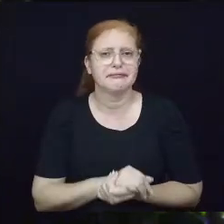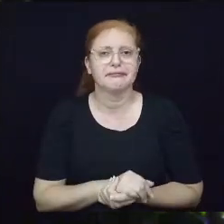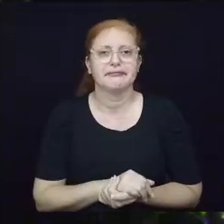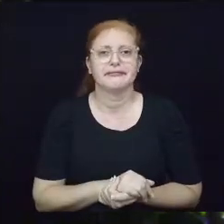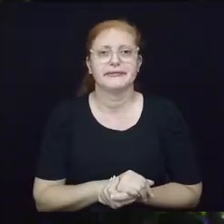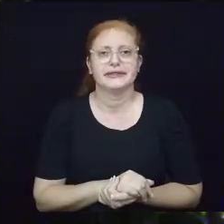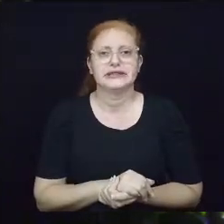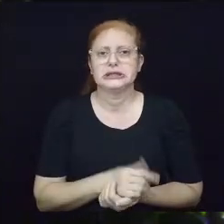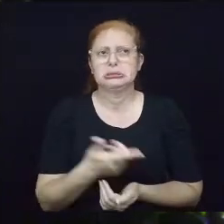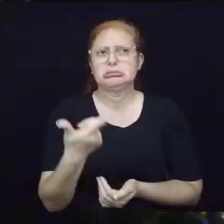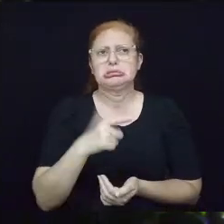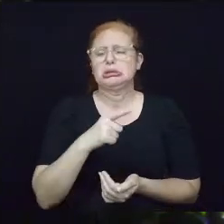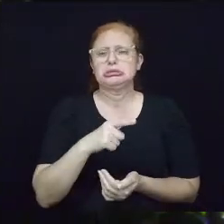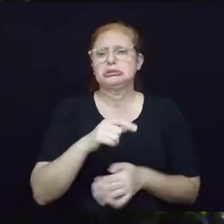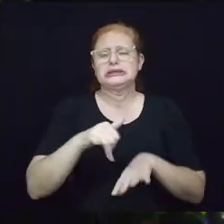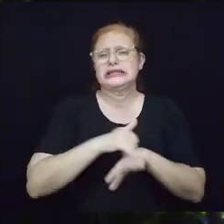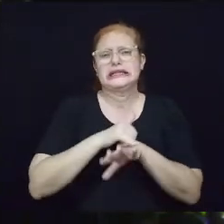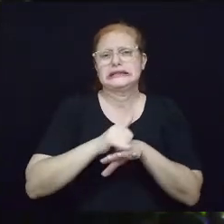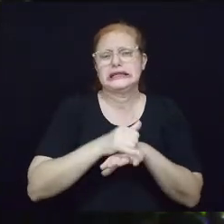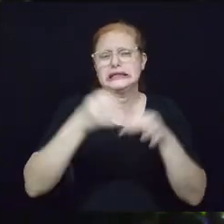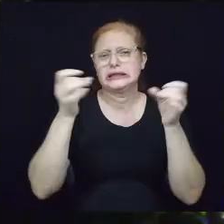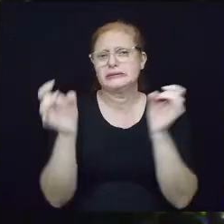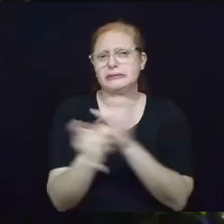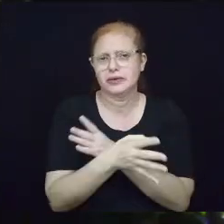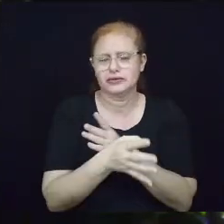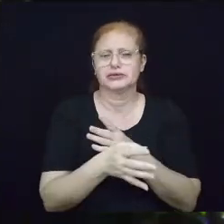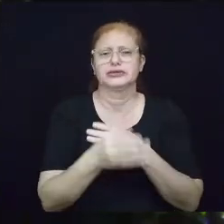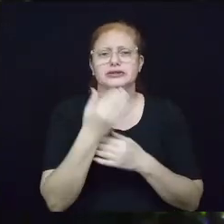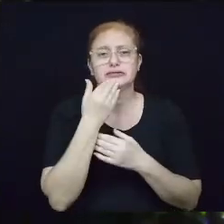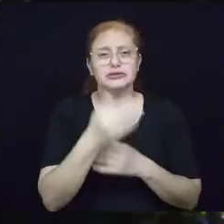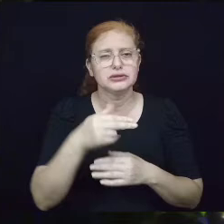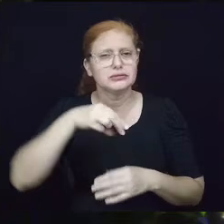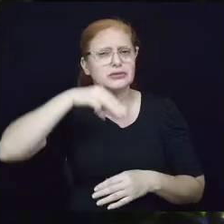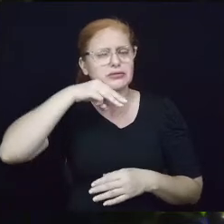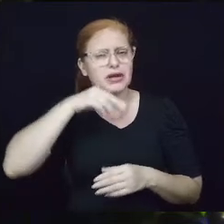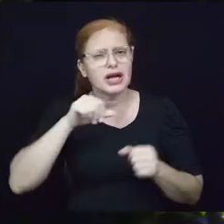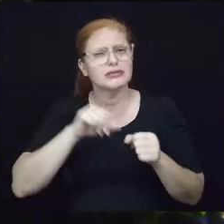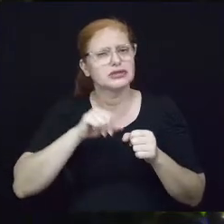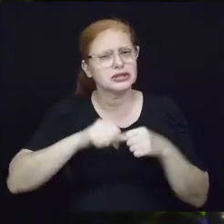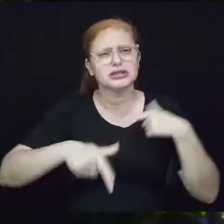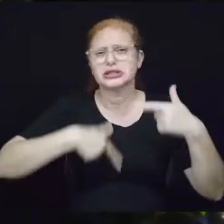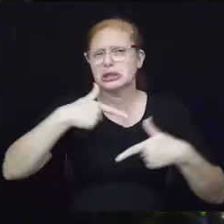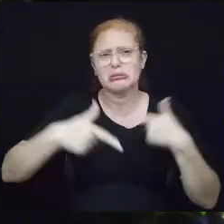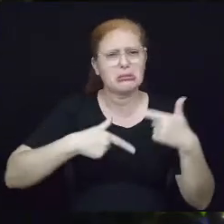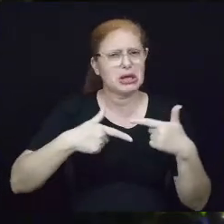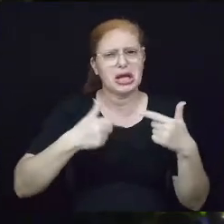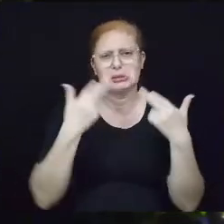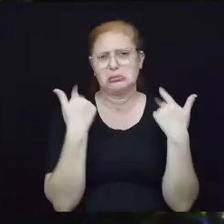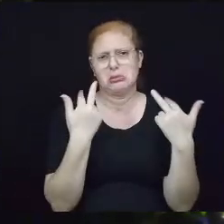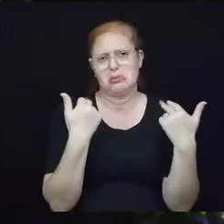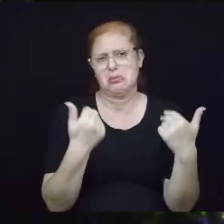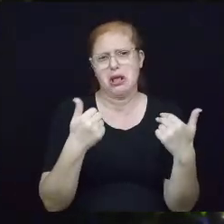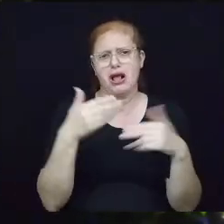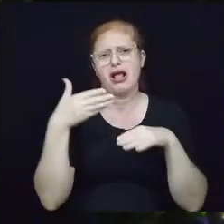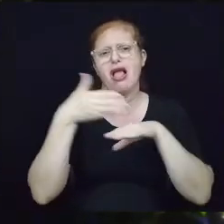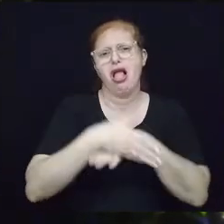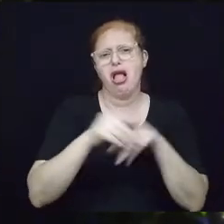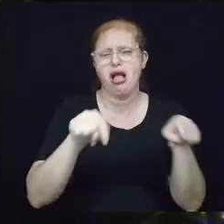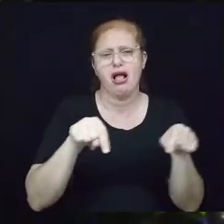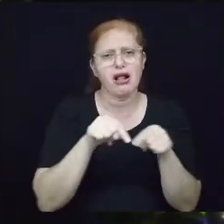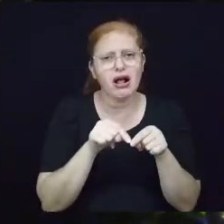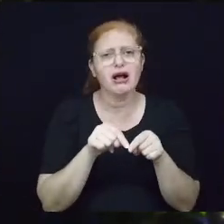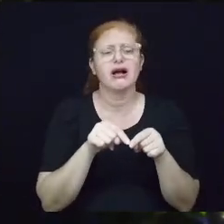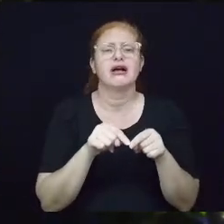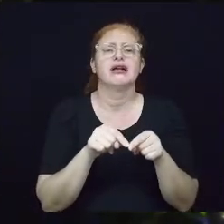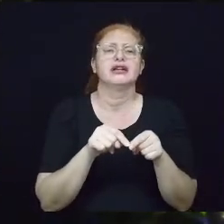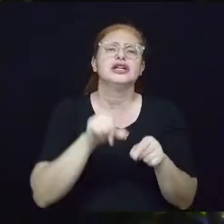uma ação definida, nós pedimos apenas que o Mauro fizesse ações cotidianas, né, do trabalho dele, que ele entrasse no espaço,